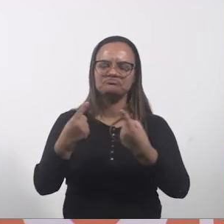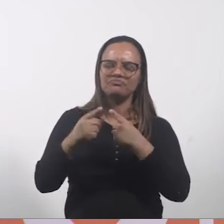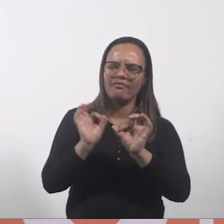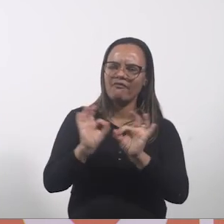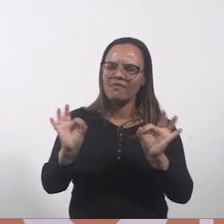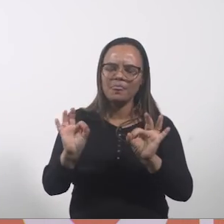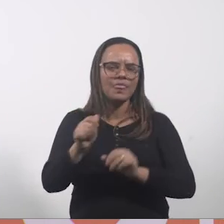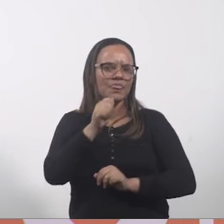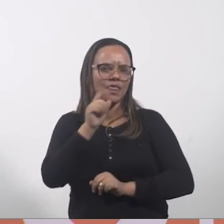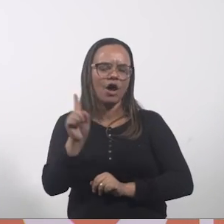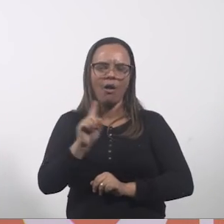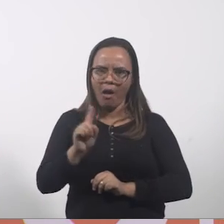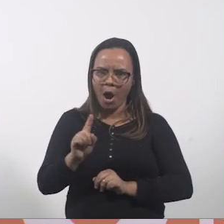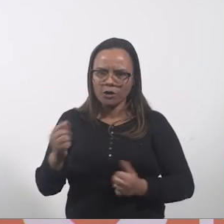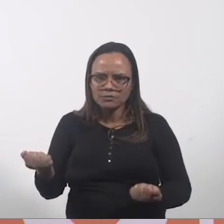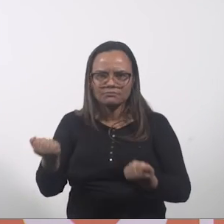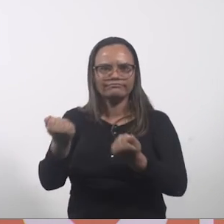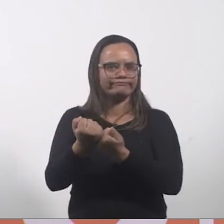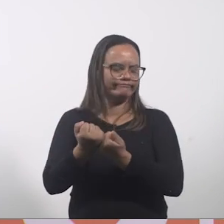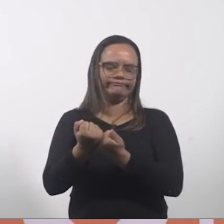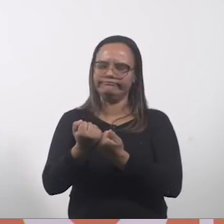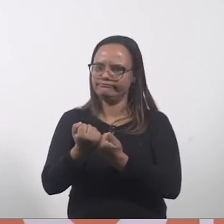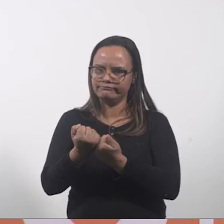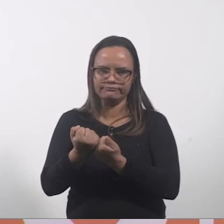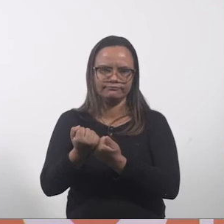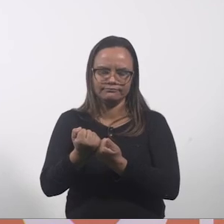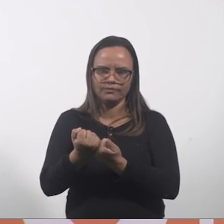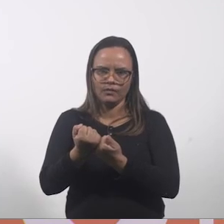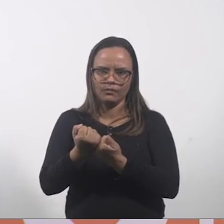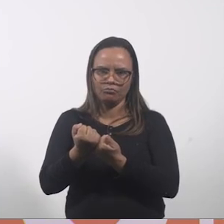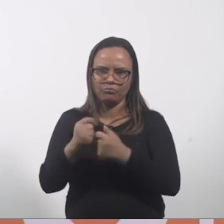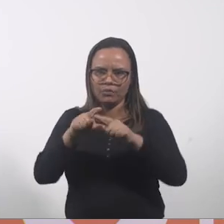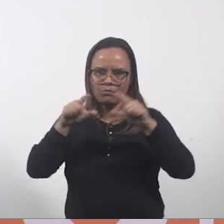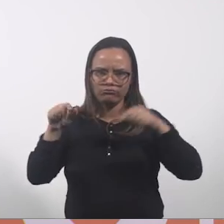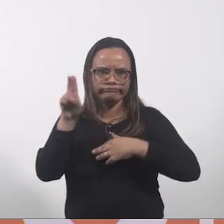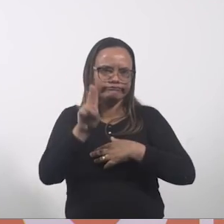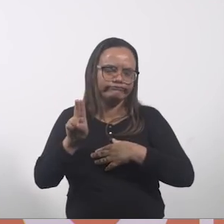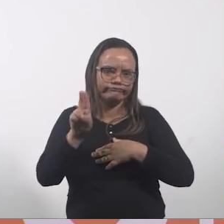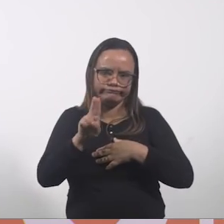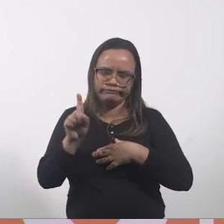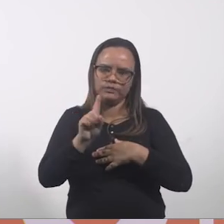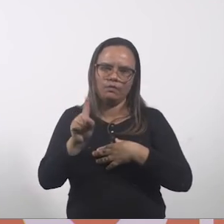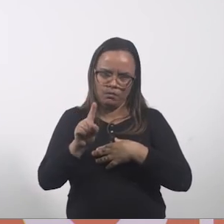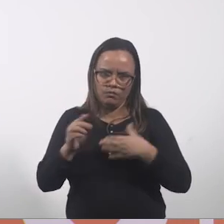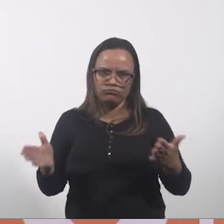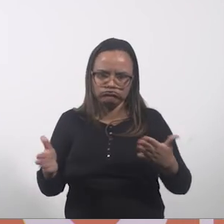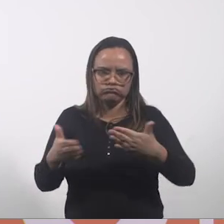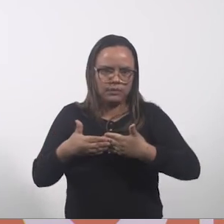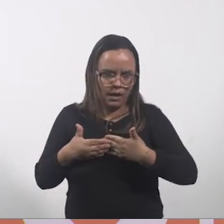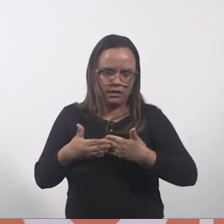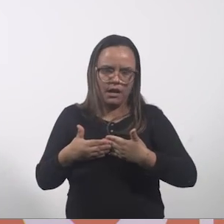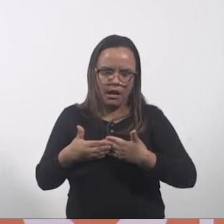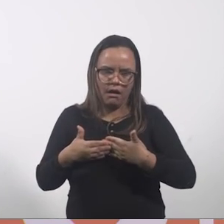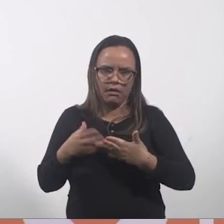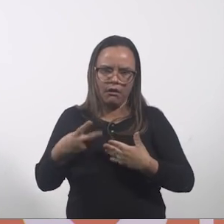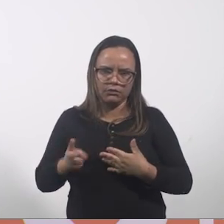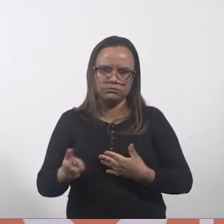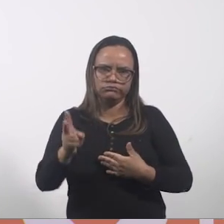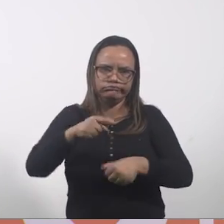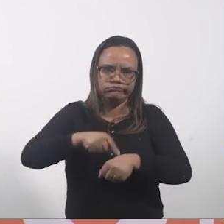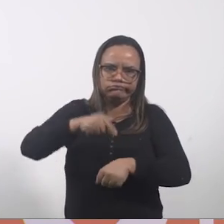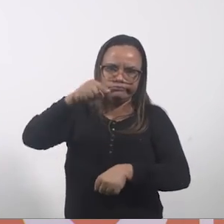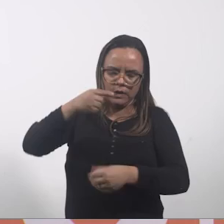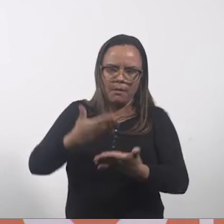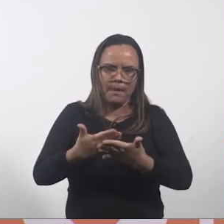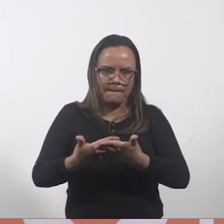condições de fazer a substituição, a não utilização da máscara em ambientes fechados, né? O tempo todo, o estudo que